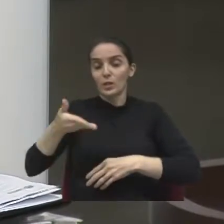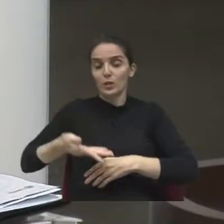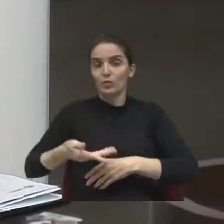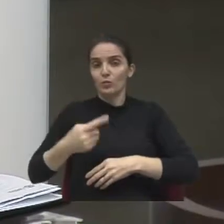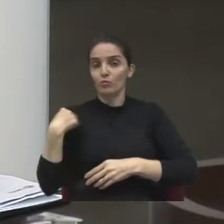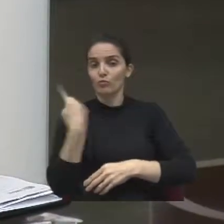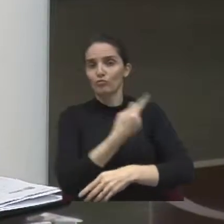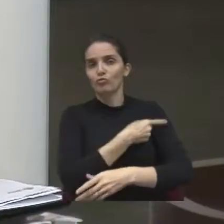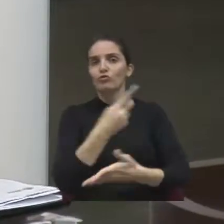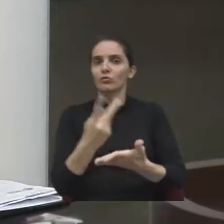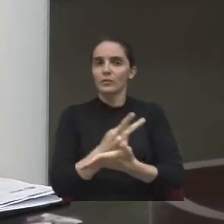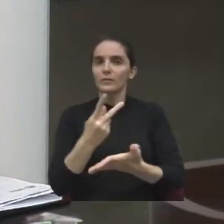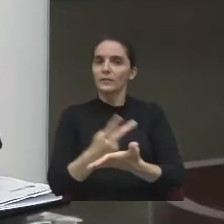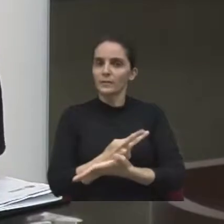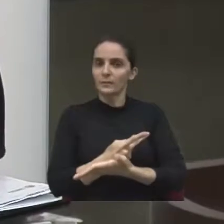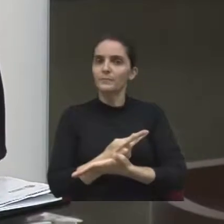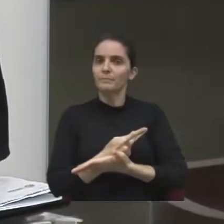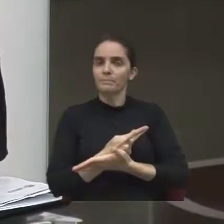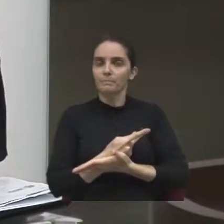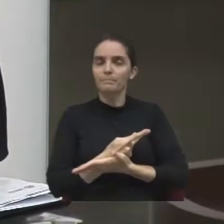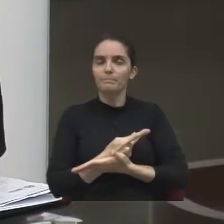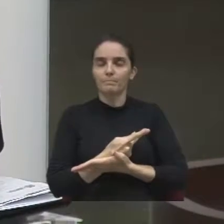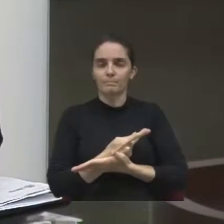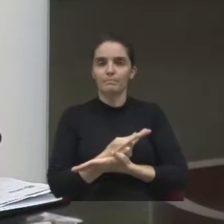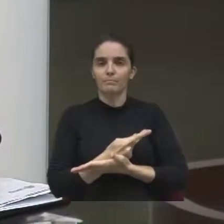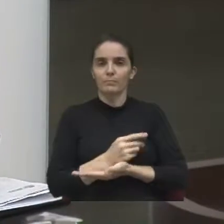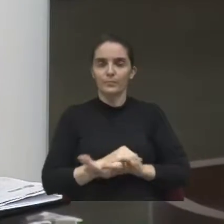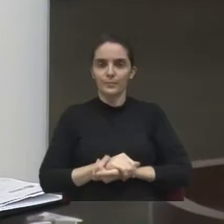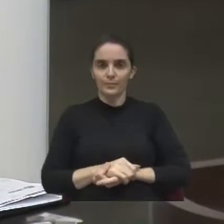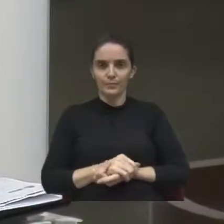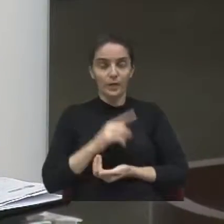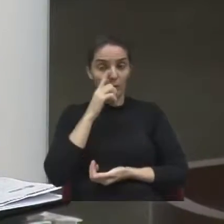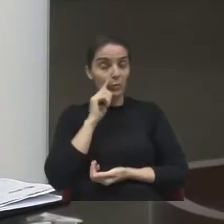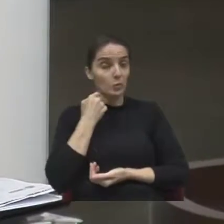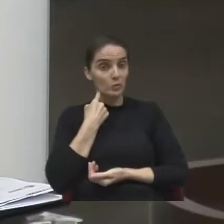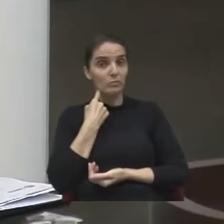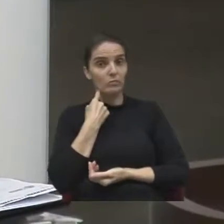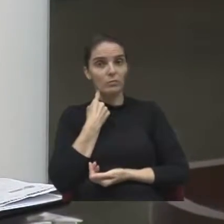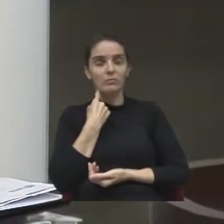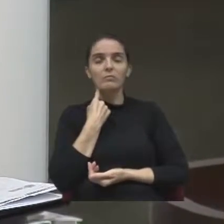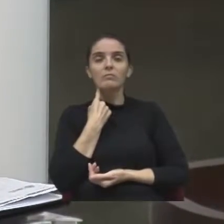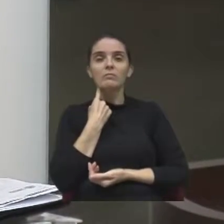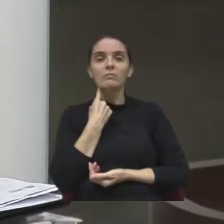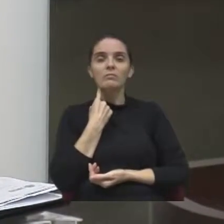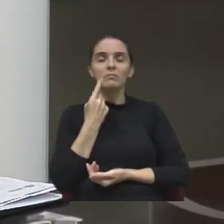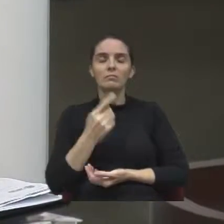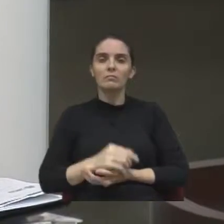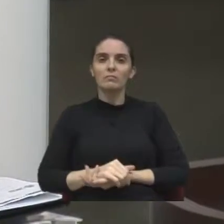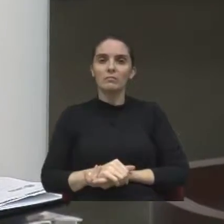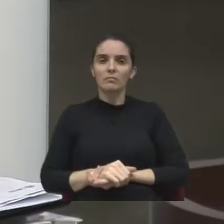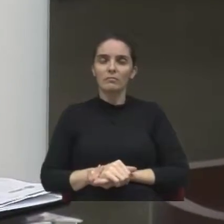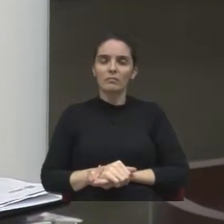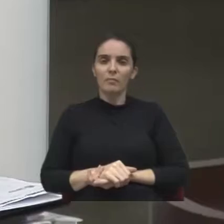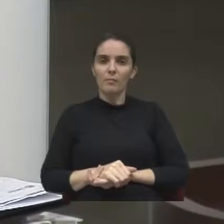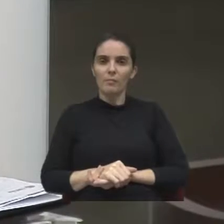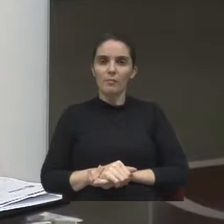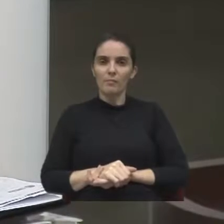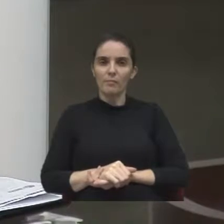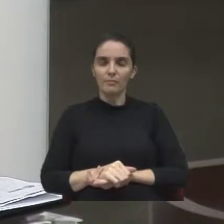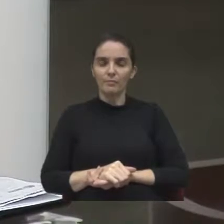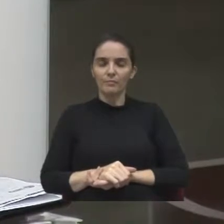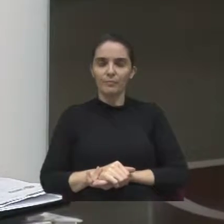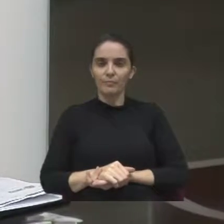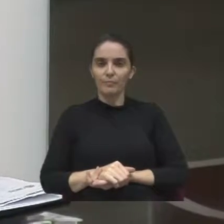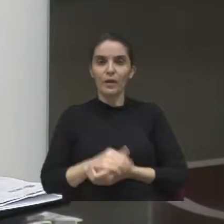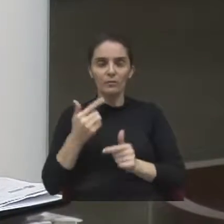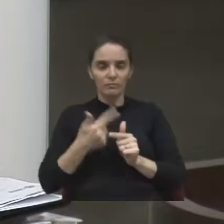cometemos. Então, por isso, vereador Newton, embora com dificuldade,